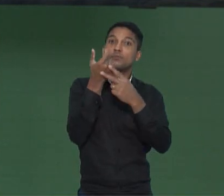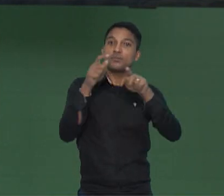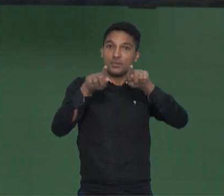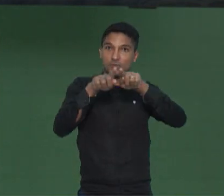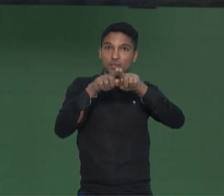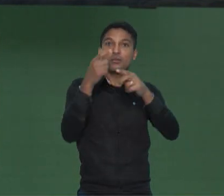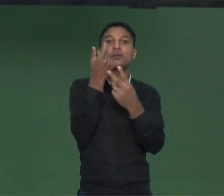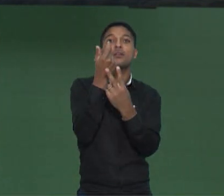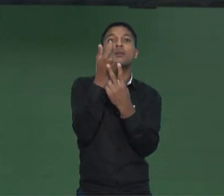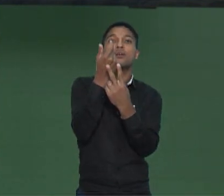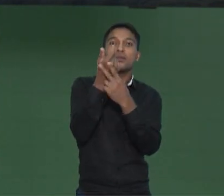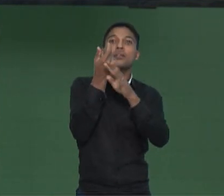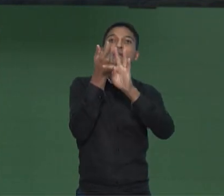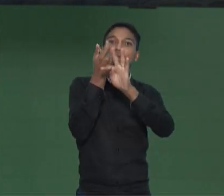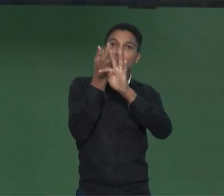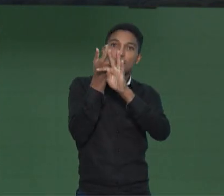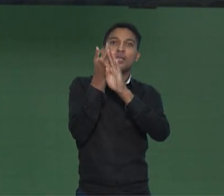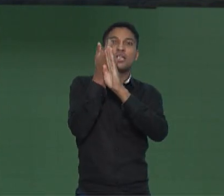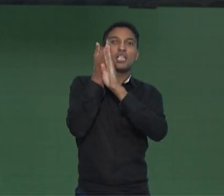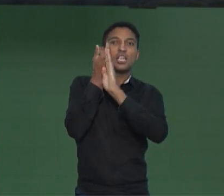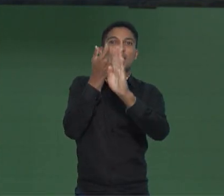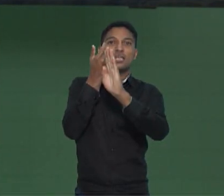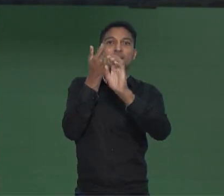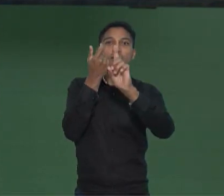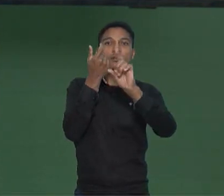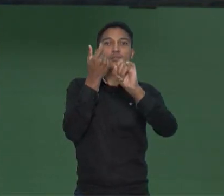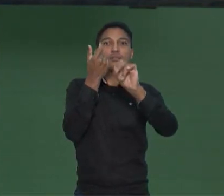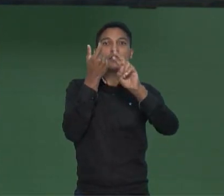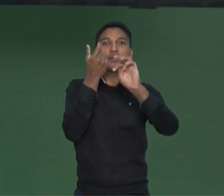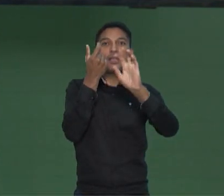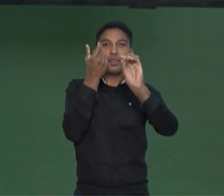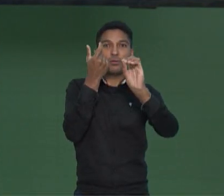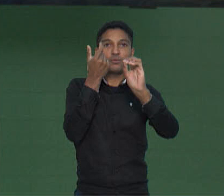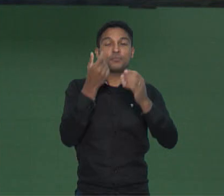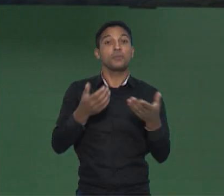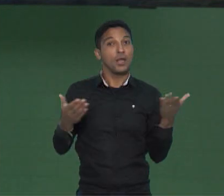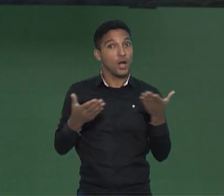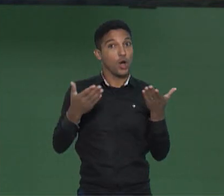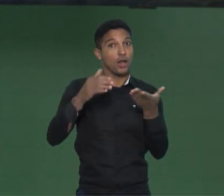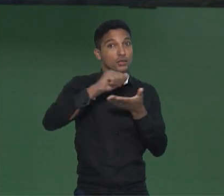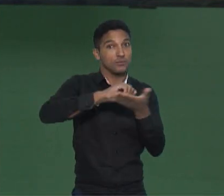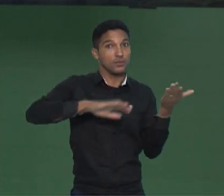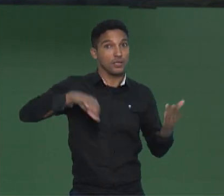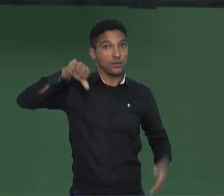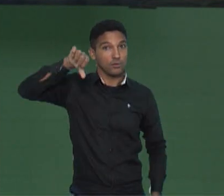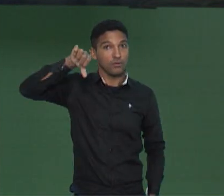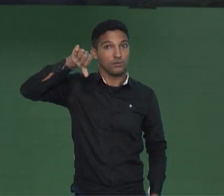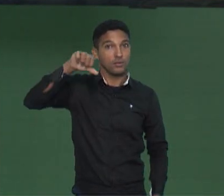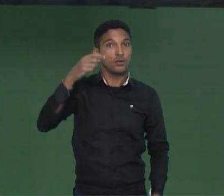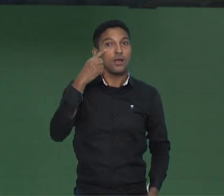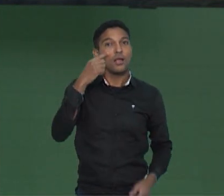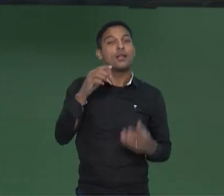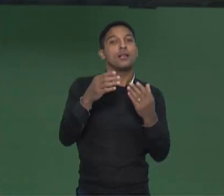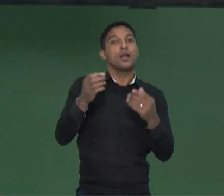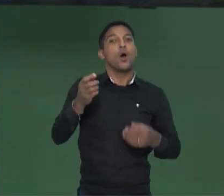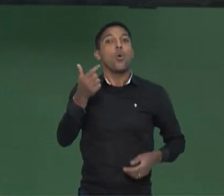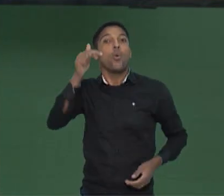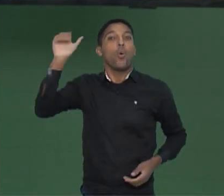Certo? Estamos chegando ao fim da nossa aula e temos um resumo dos conteúdos que